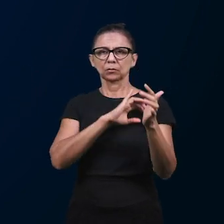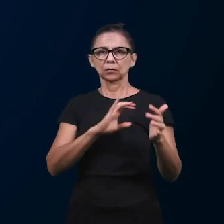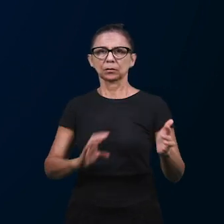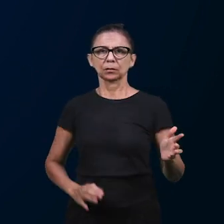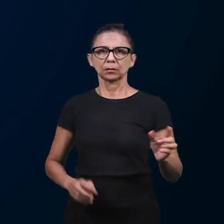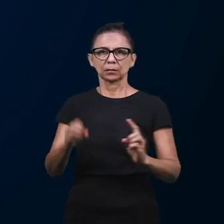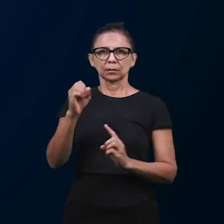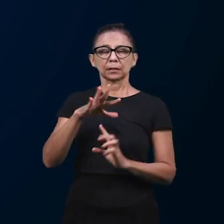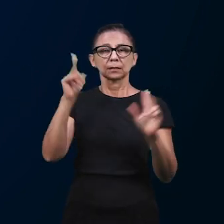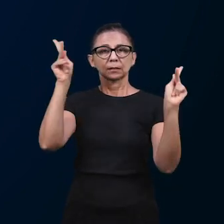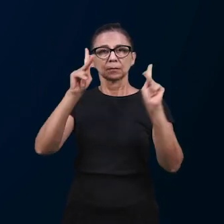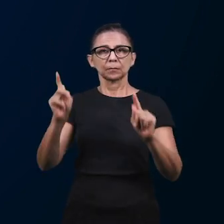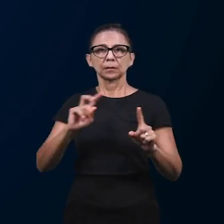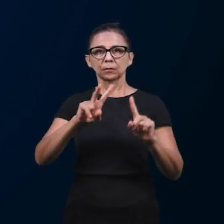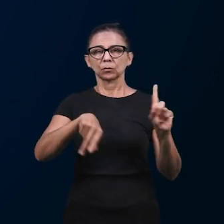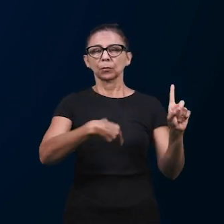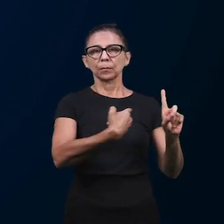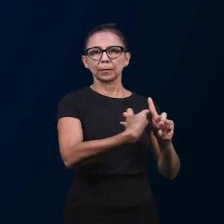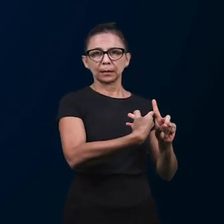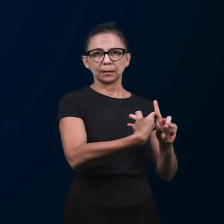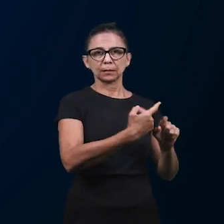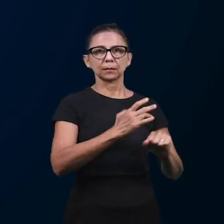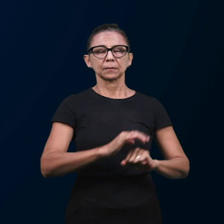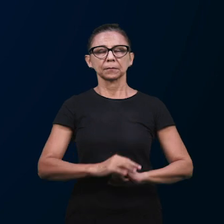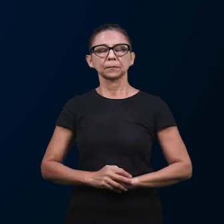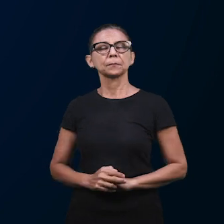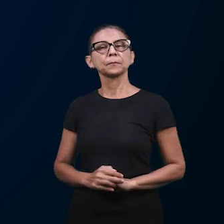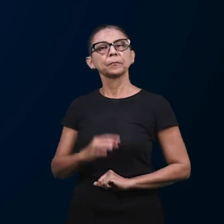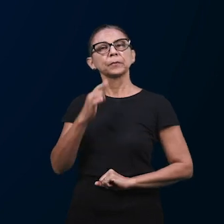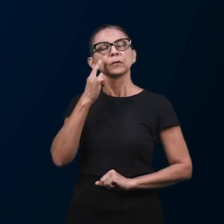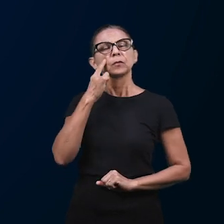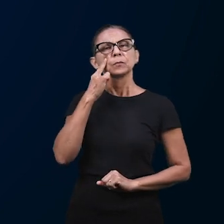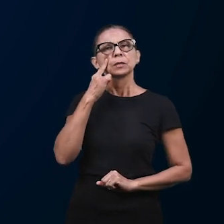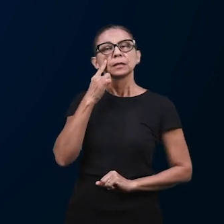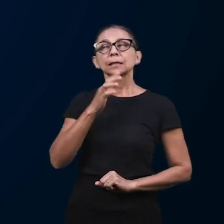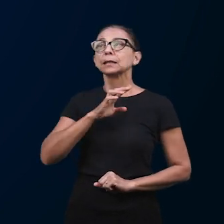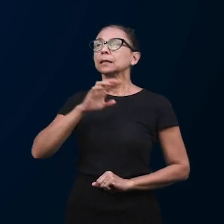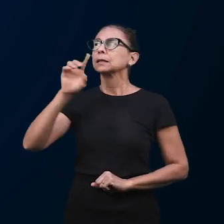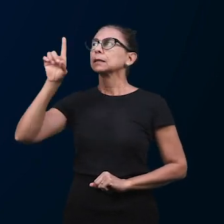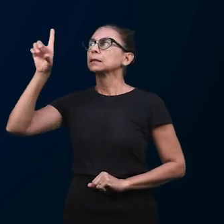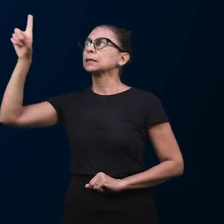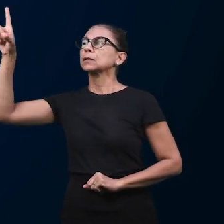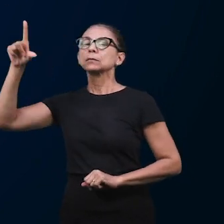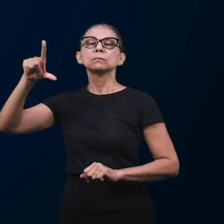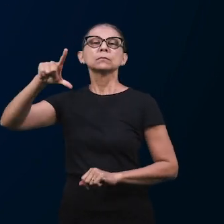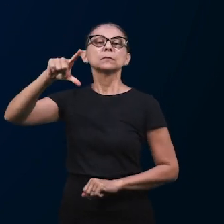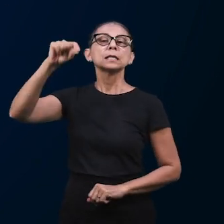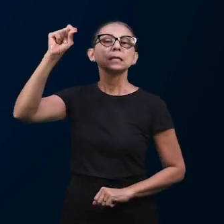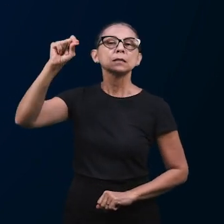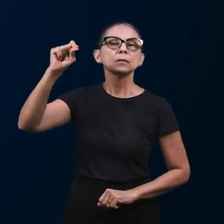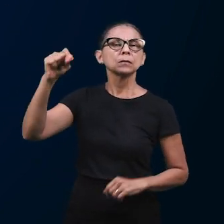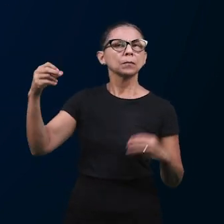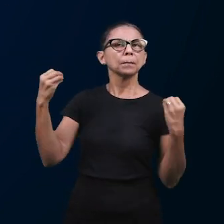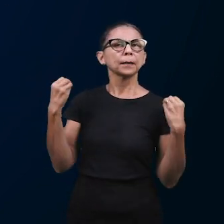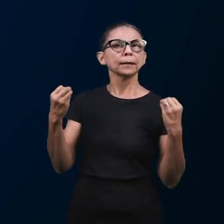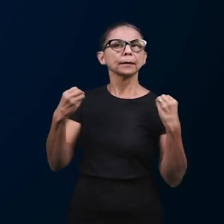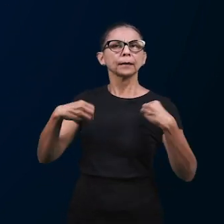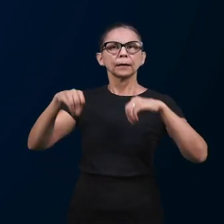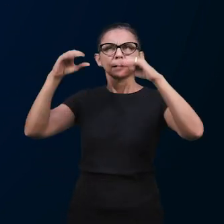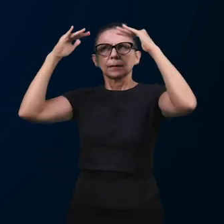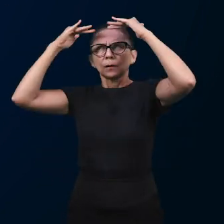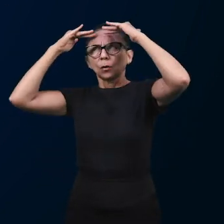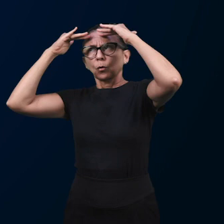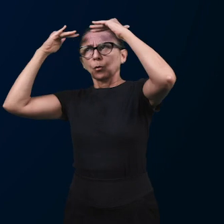Graça e paz vos seja multiplicada. Nós vemos então que Deus nos elegeu para a